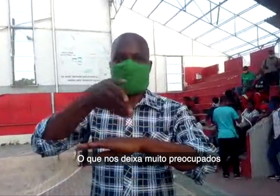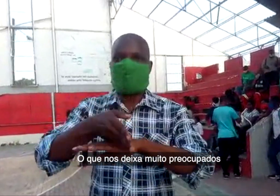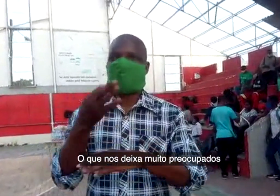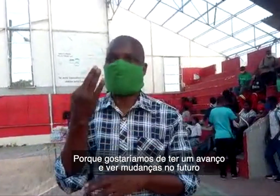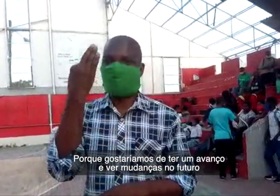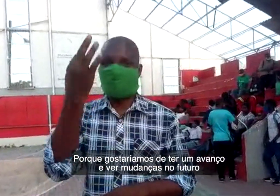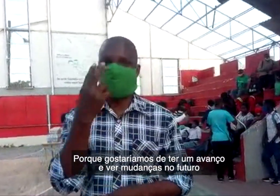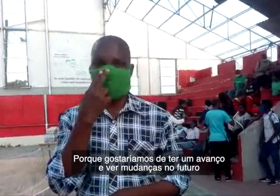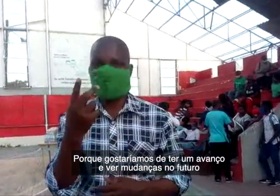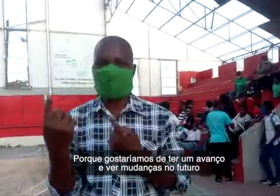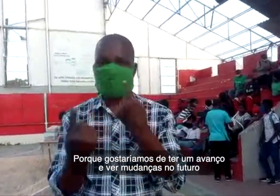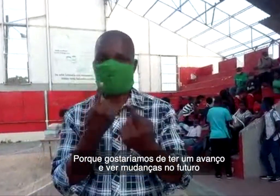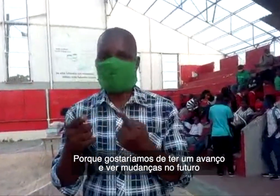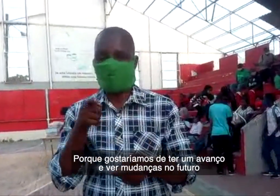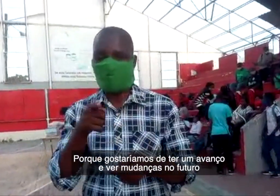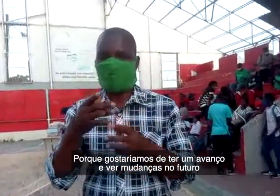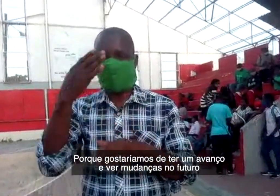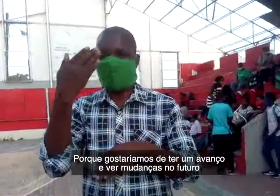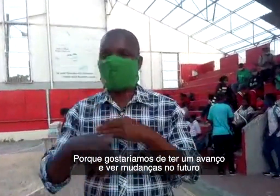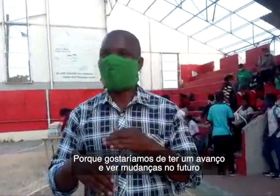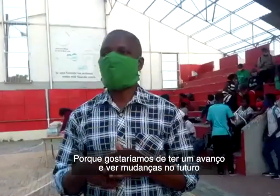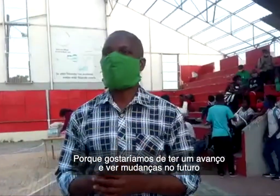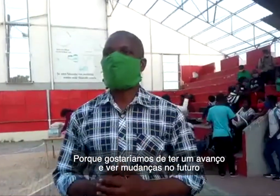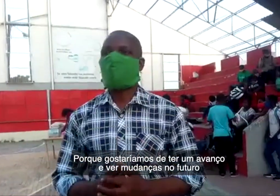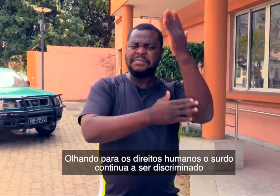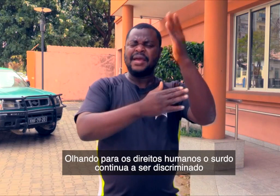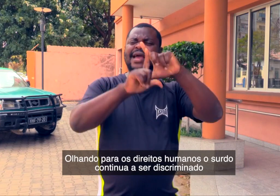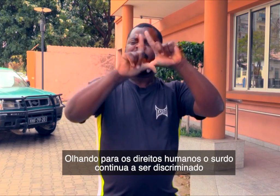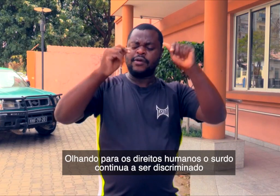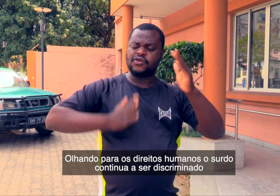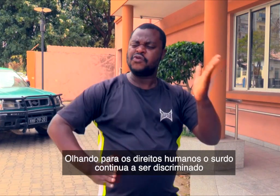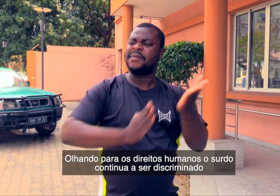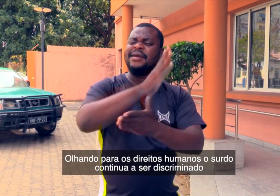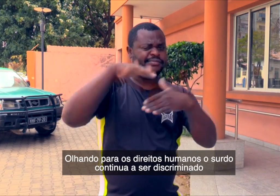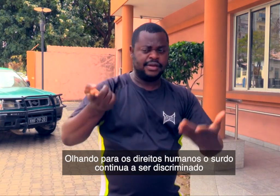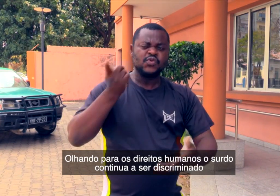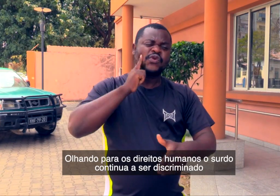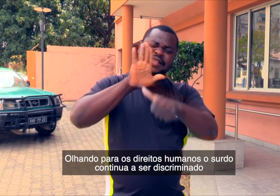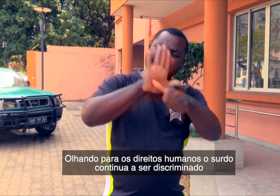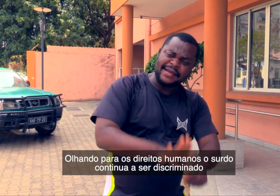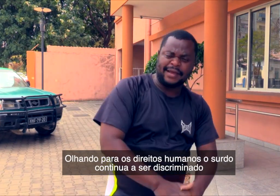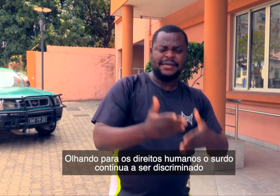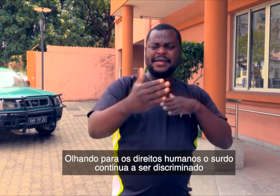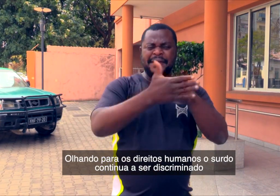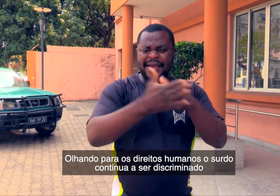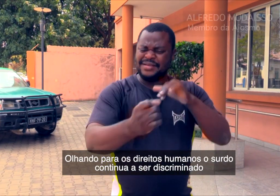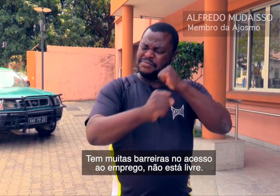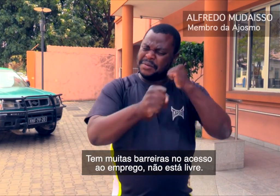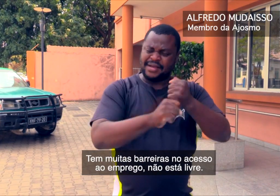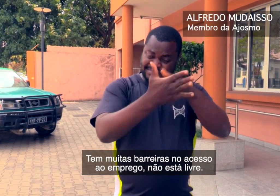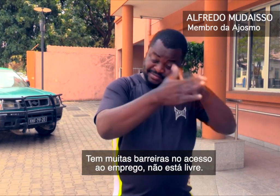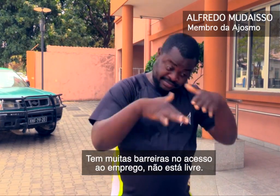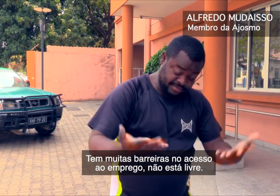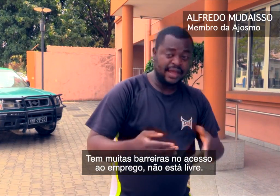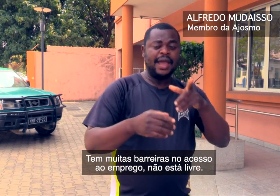preocupados, porque gostaremos de ter um avanço e ver mudanças no futuro. Olhando para os direitos humanos, o surdo continua a ser discriminado.